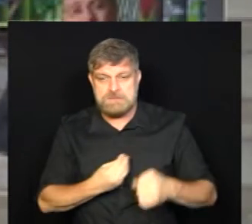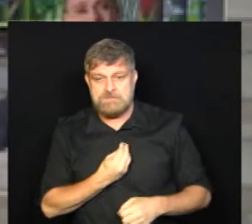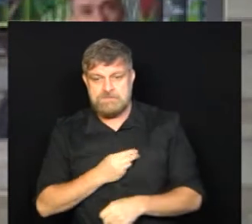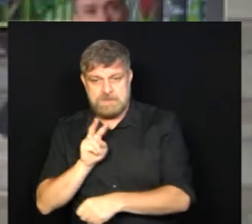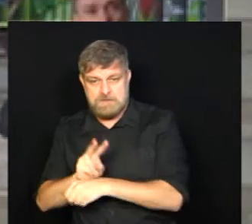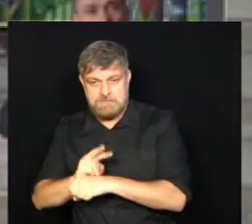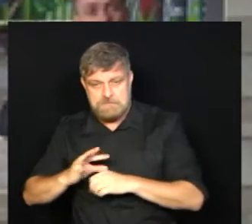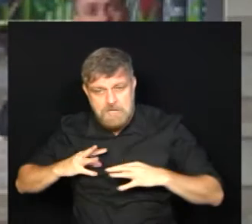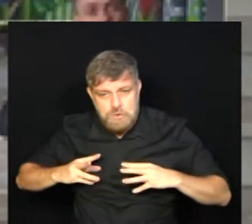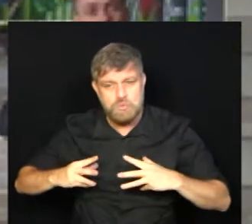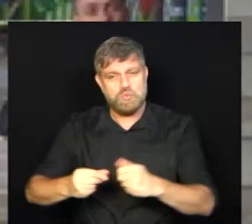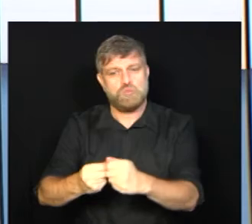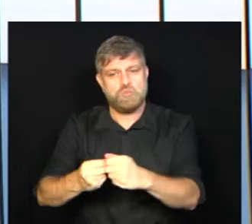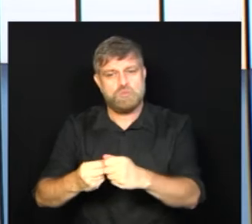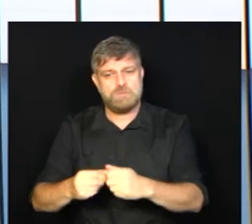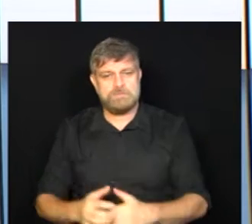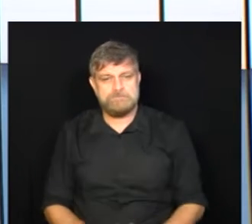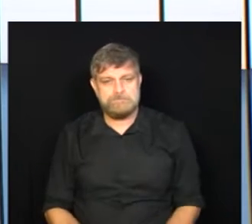de todos.